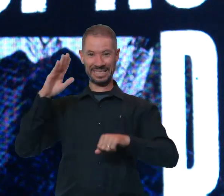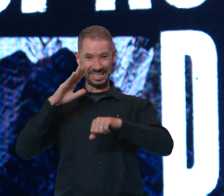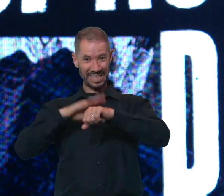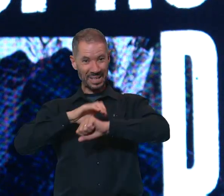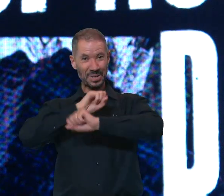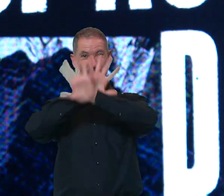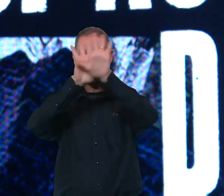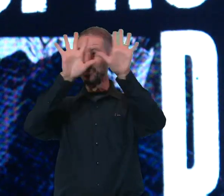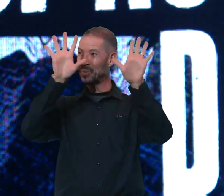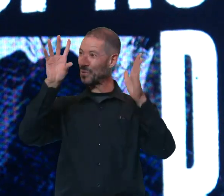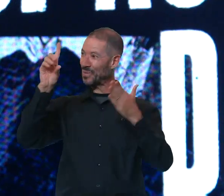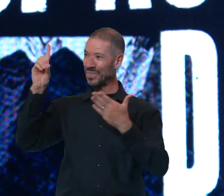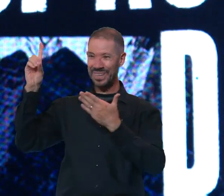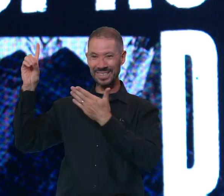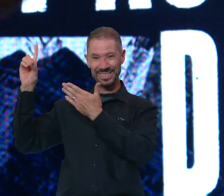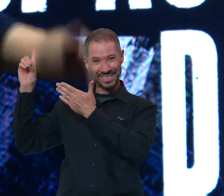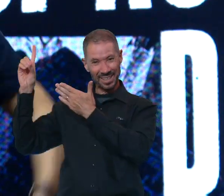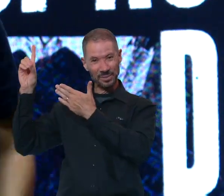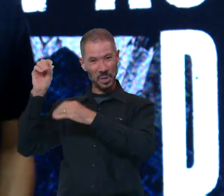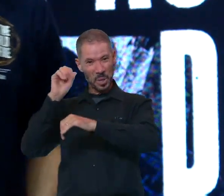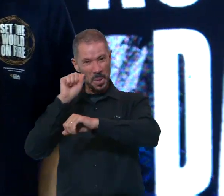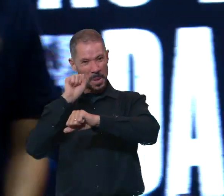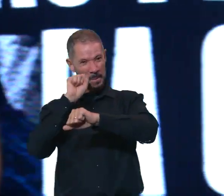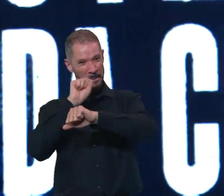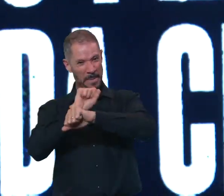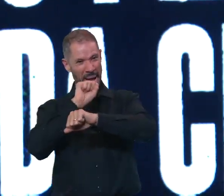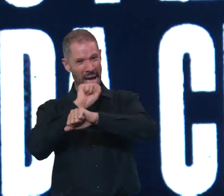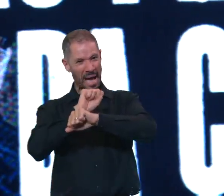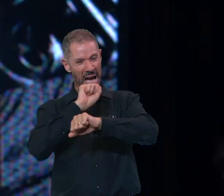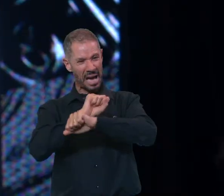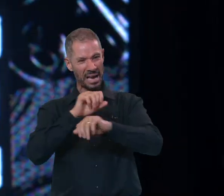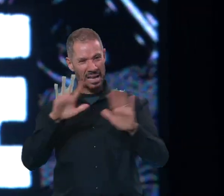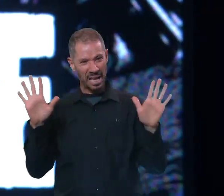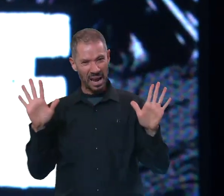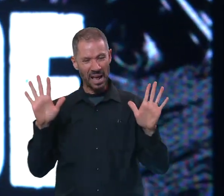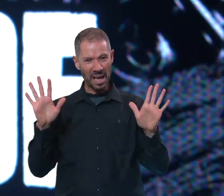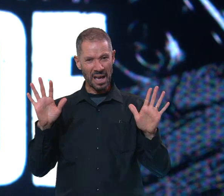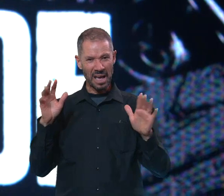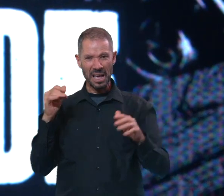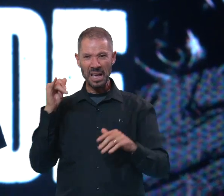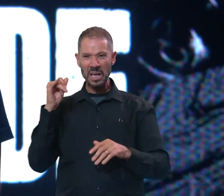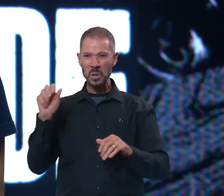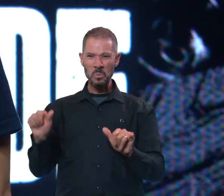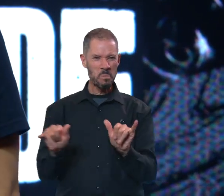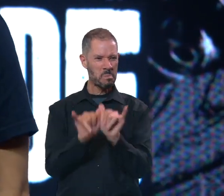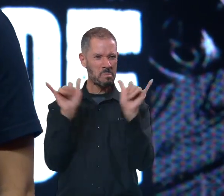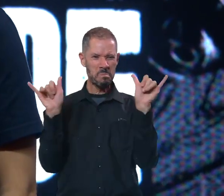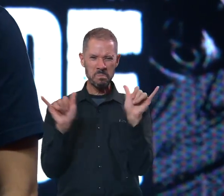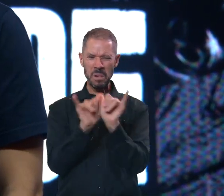Glória a Deus. Para de dar vazão para essas bobagens.